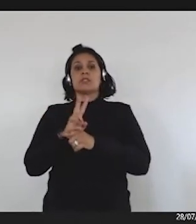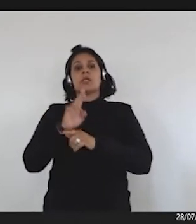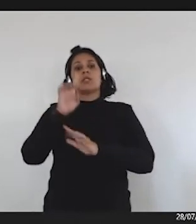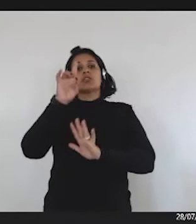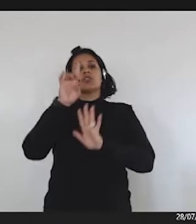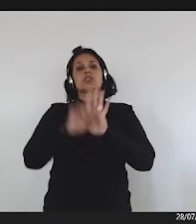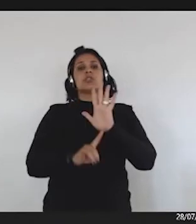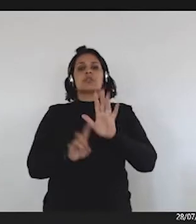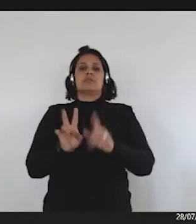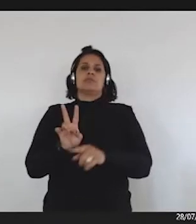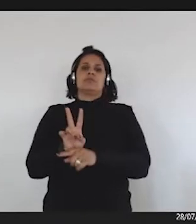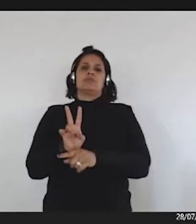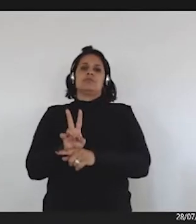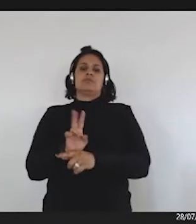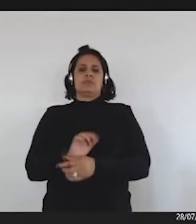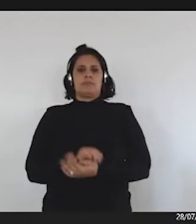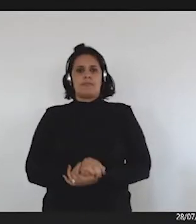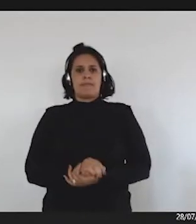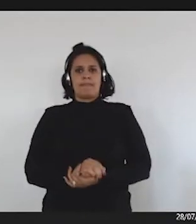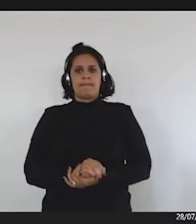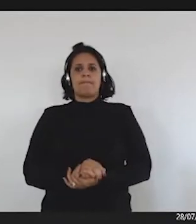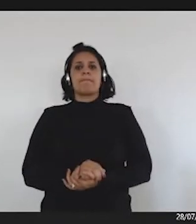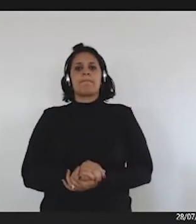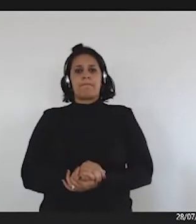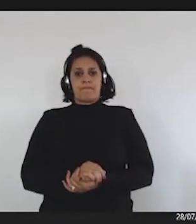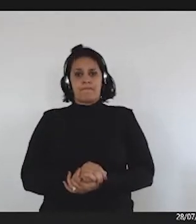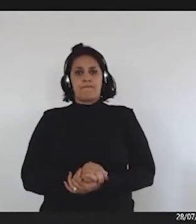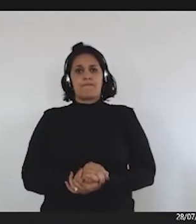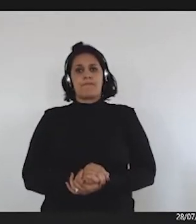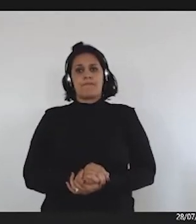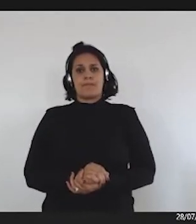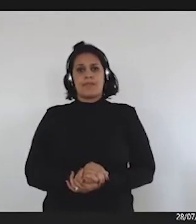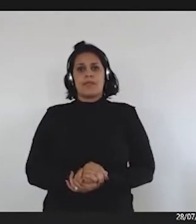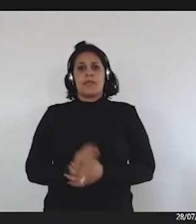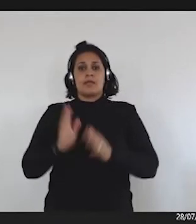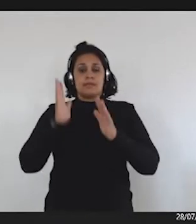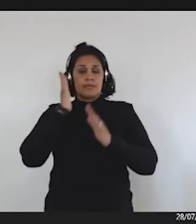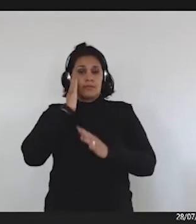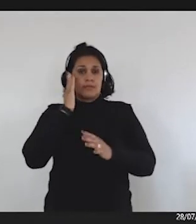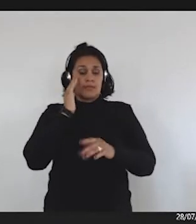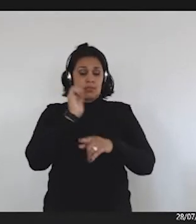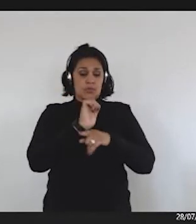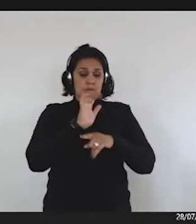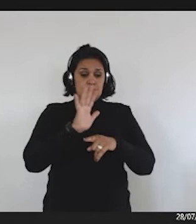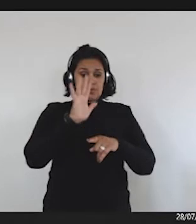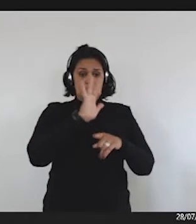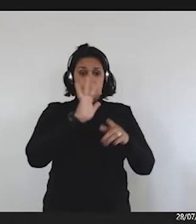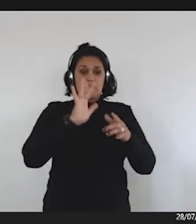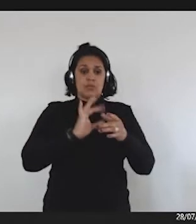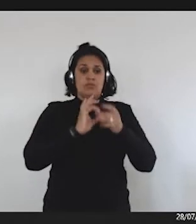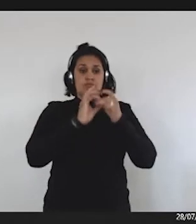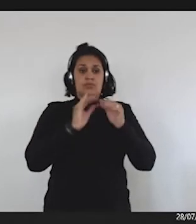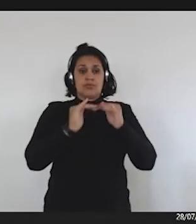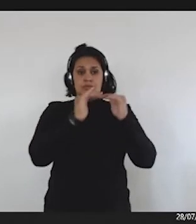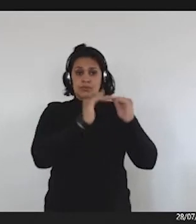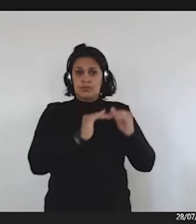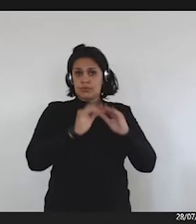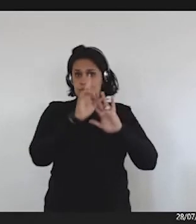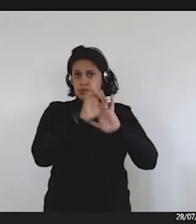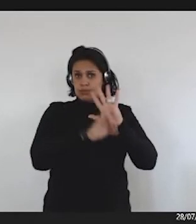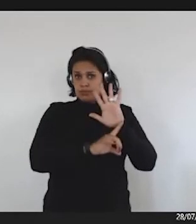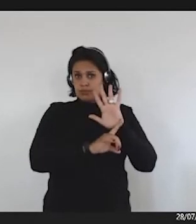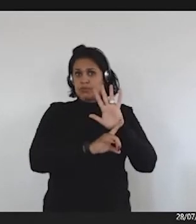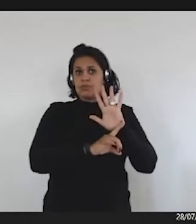direito de defesa e blindar o nosso Estado democrático de direito e, ao mesmo